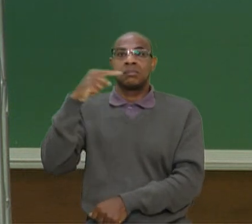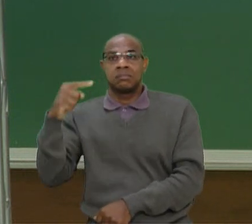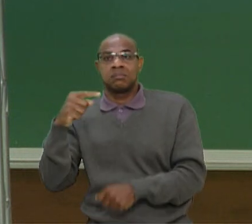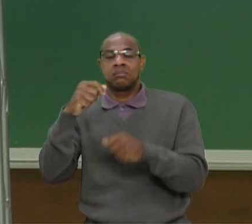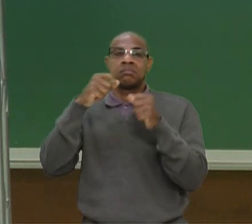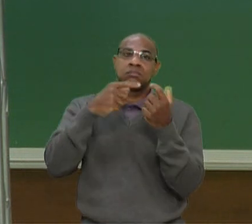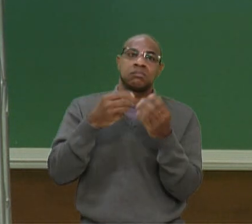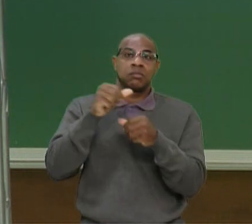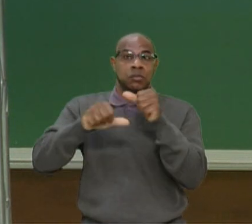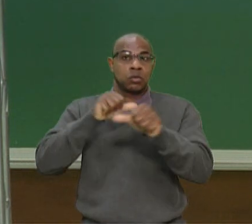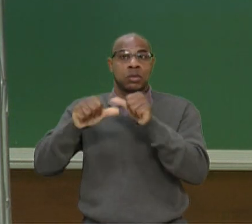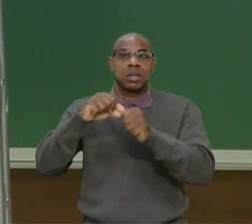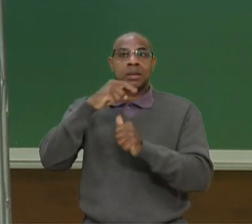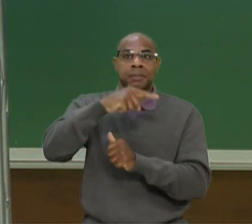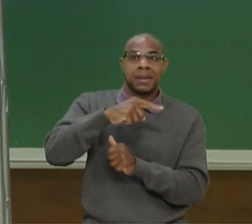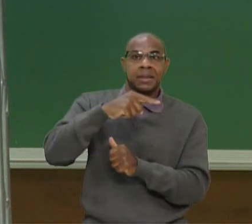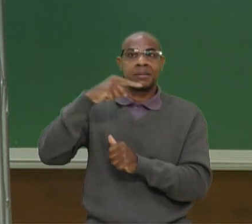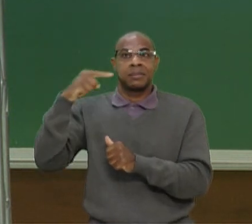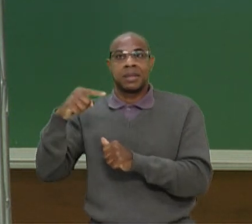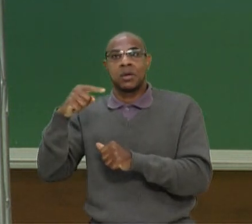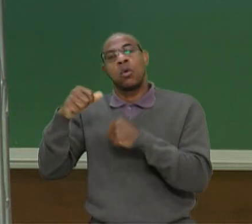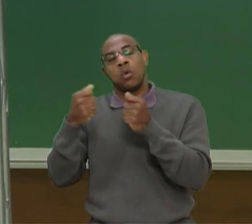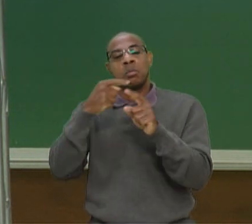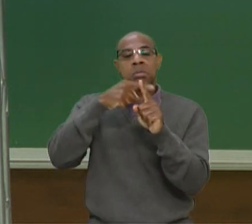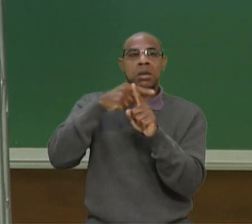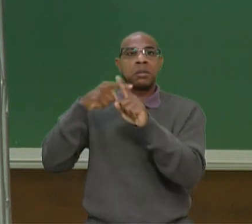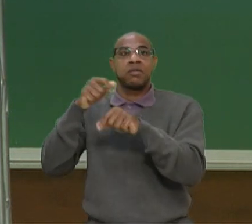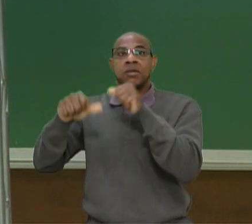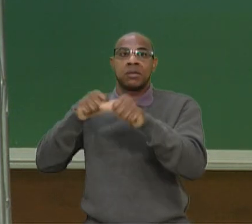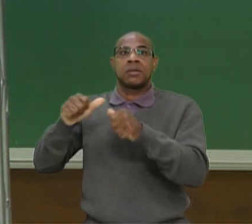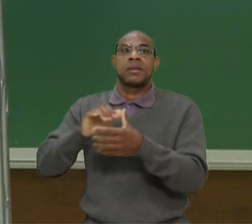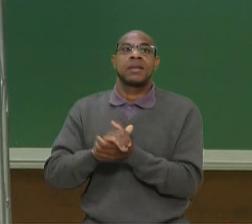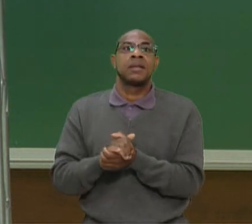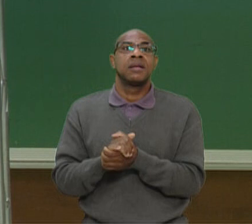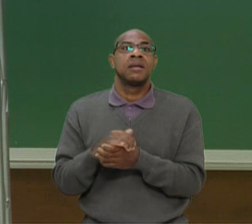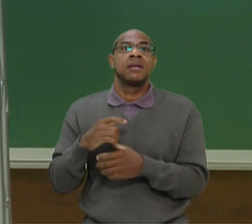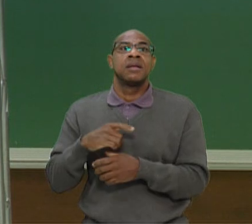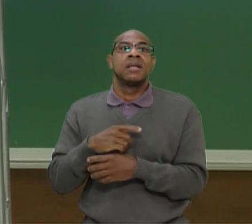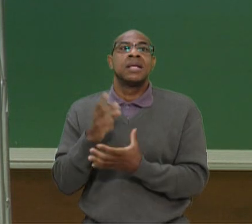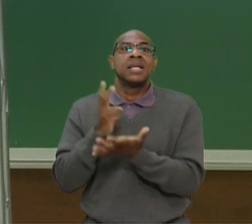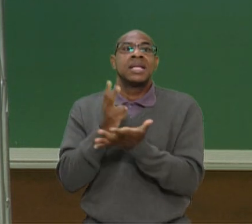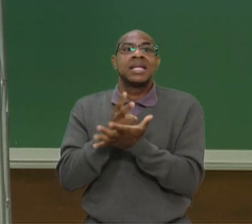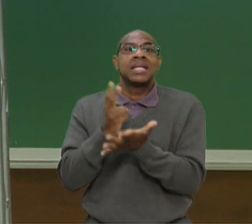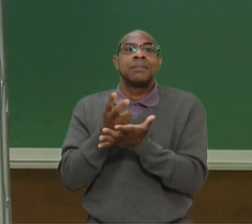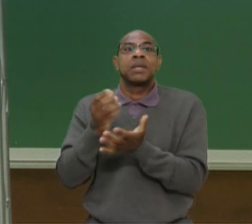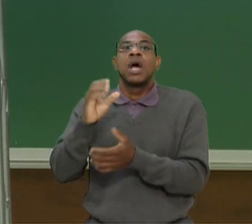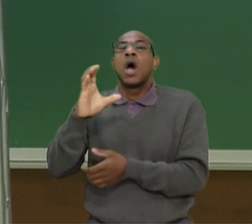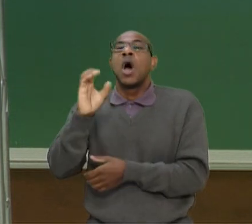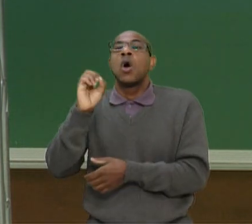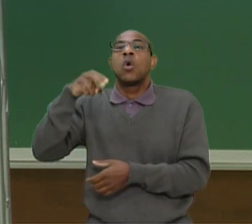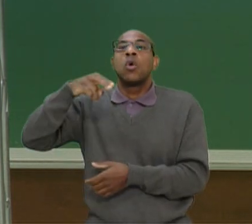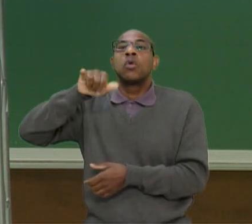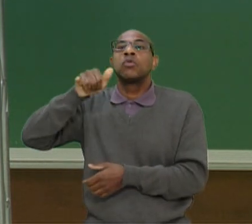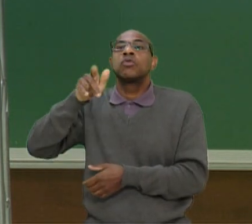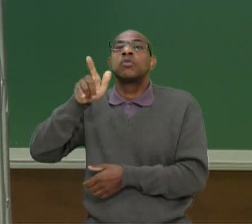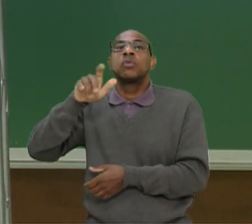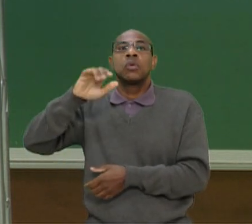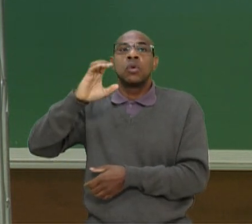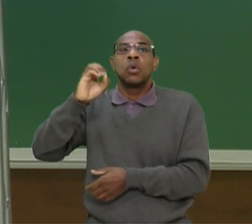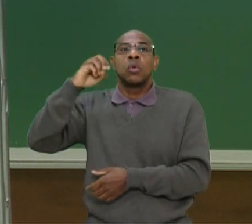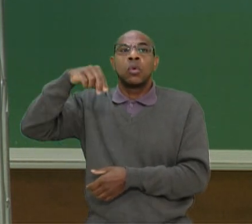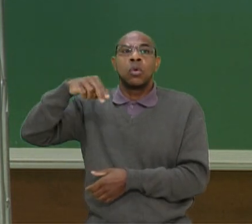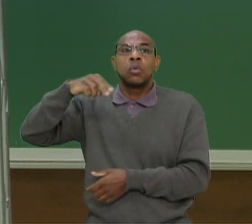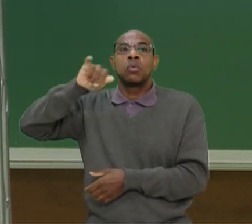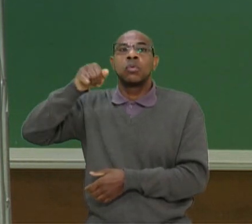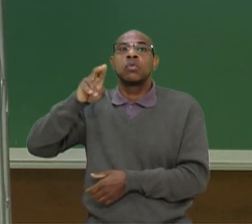tomar cuidado. E quando a gente fala em conjugado, ele vai aparecer essa barrinha em cima do número. E quando a gente fala em oposto,